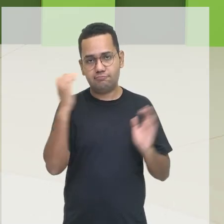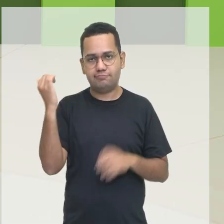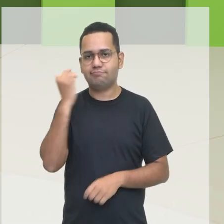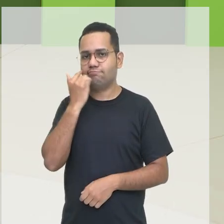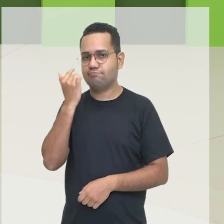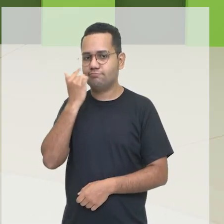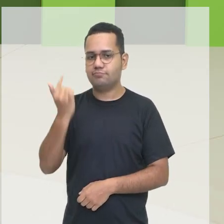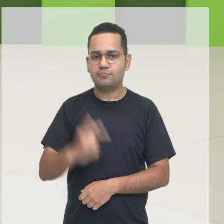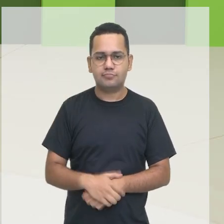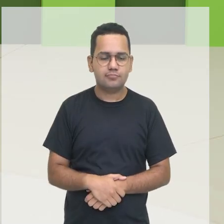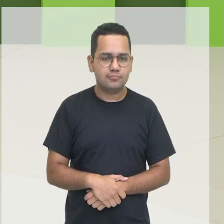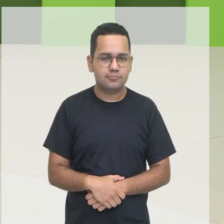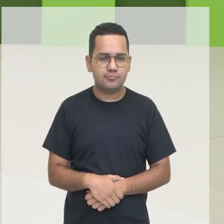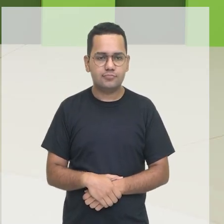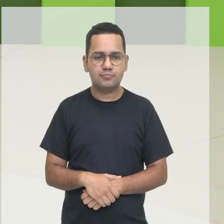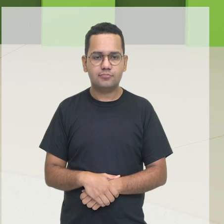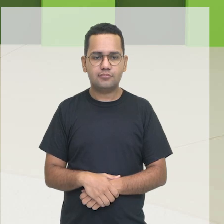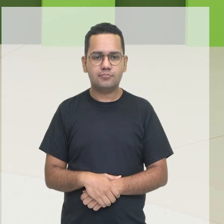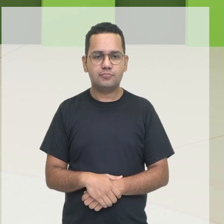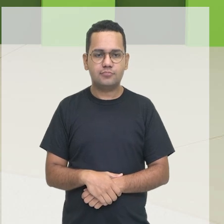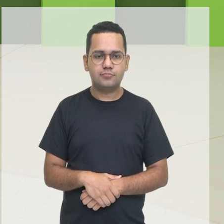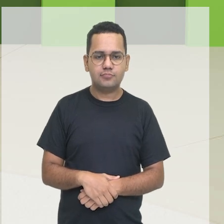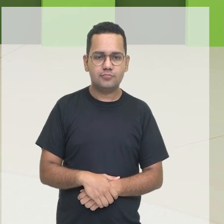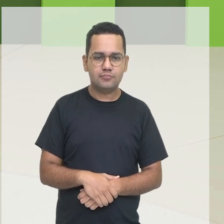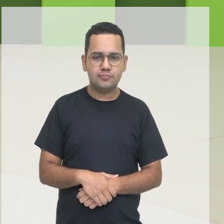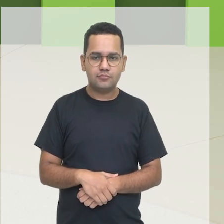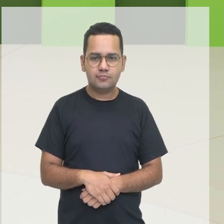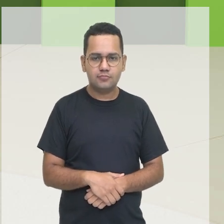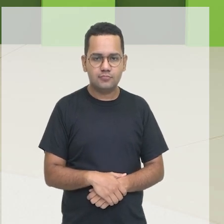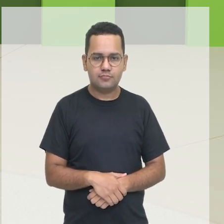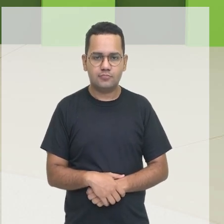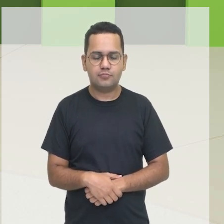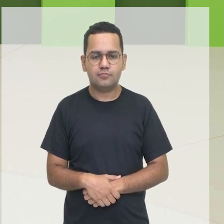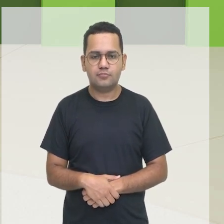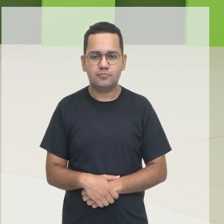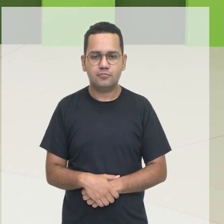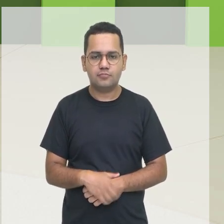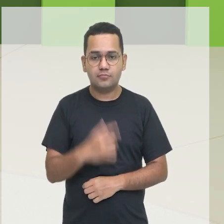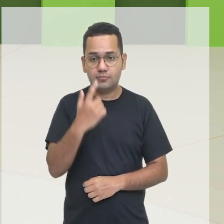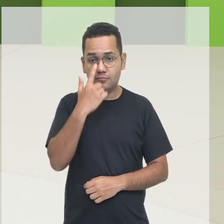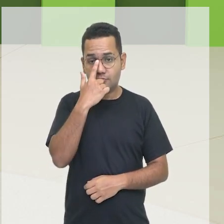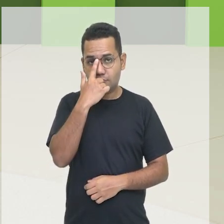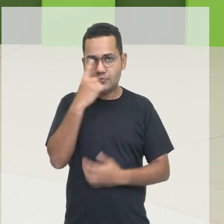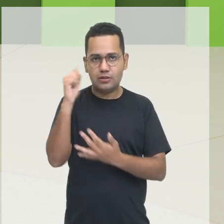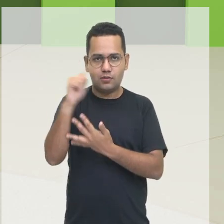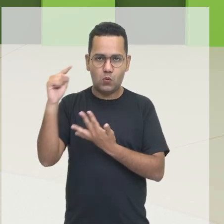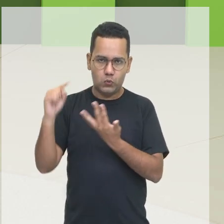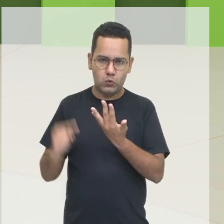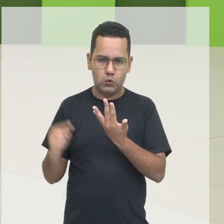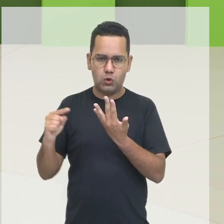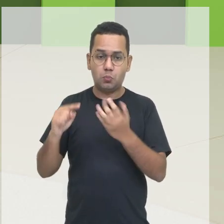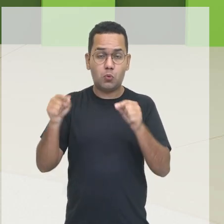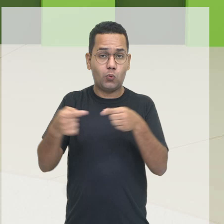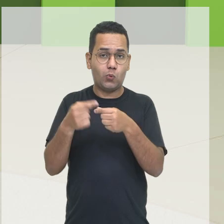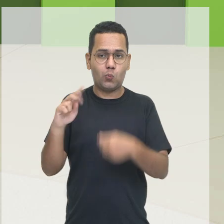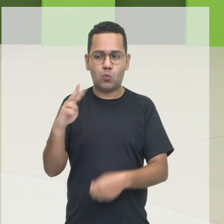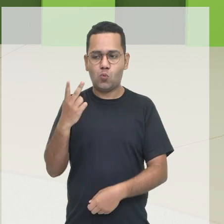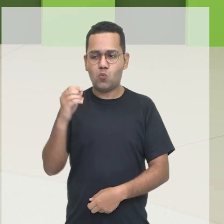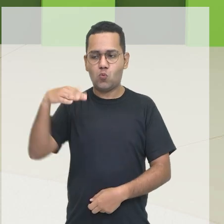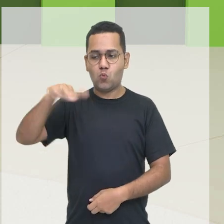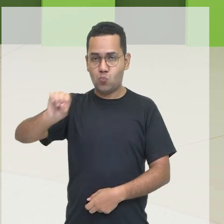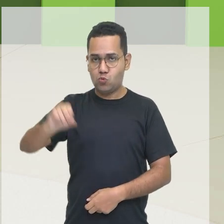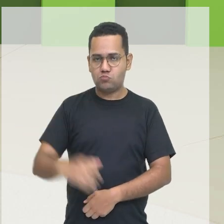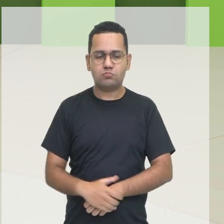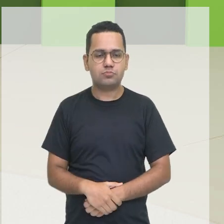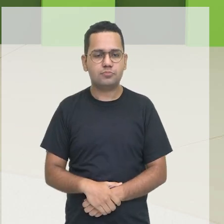aqui essa imagem onde aparecem aqui as espécies dentro do gênero Homo.